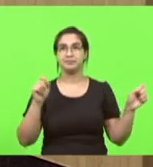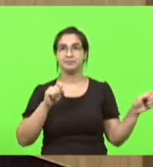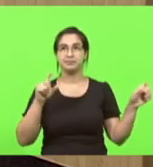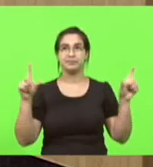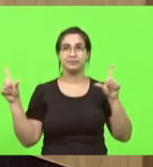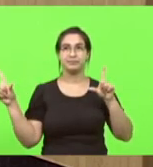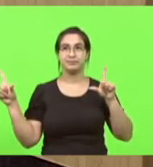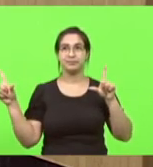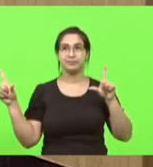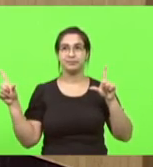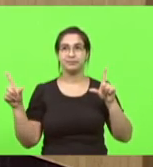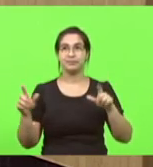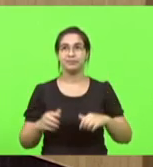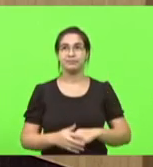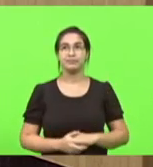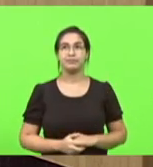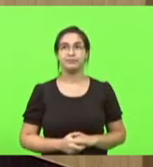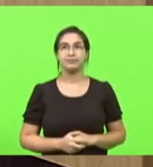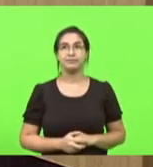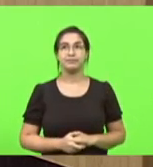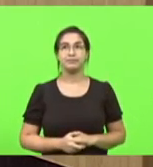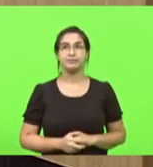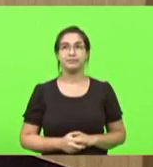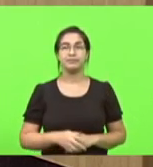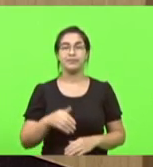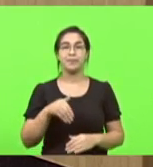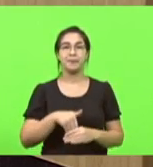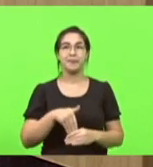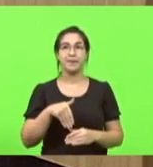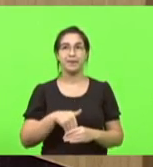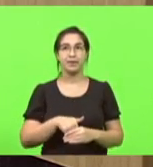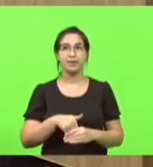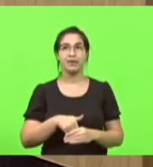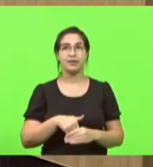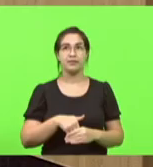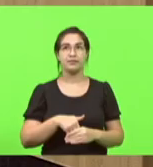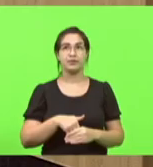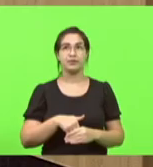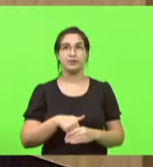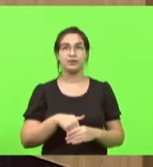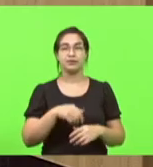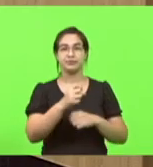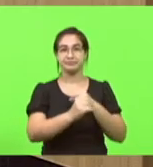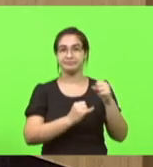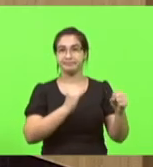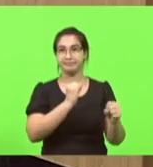painel para votação digital.